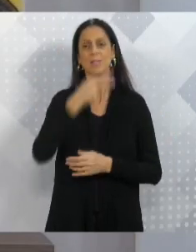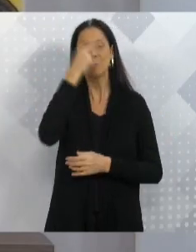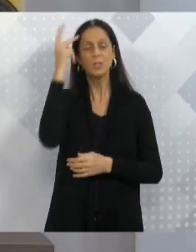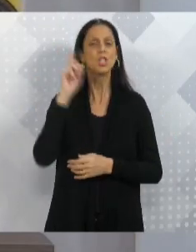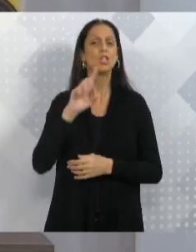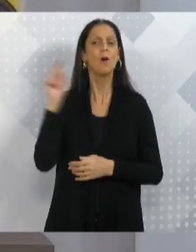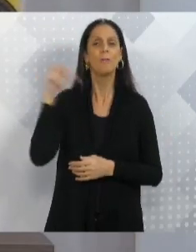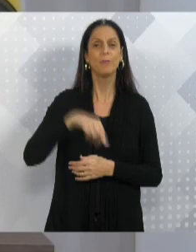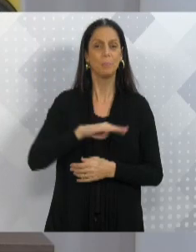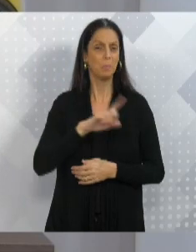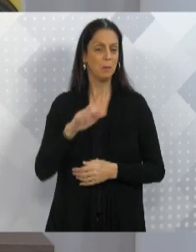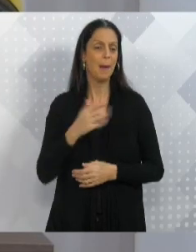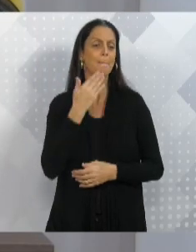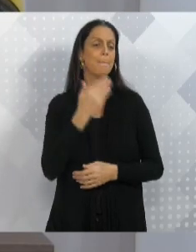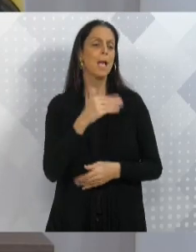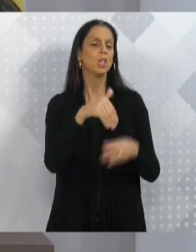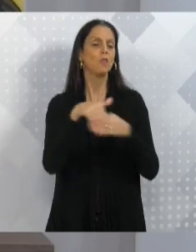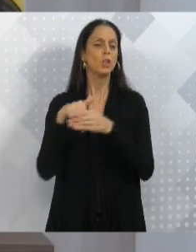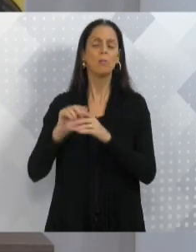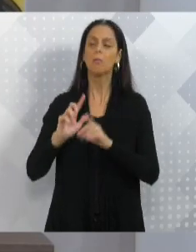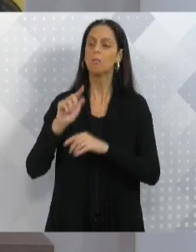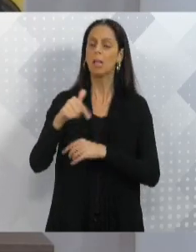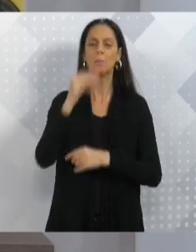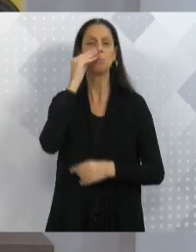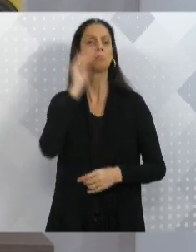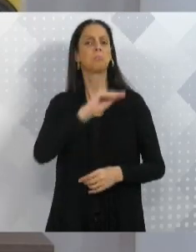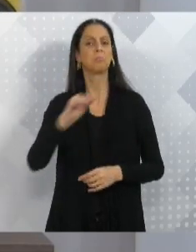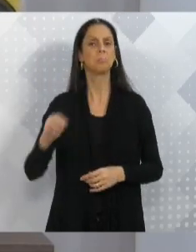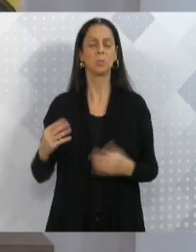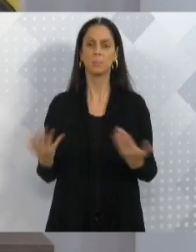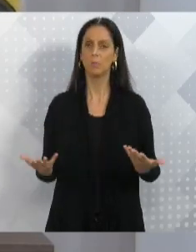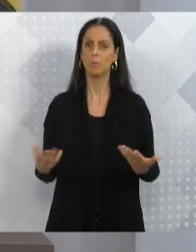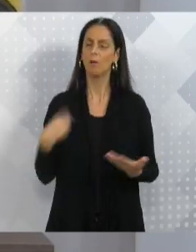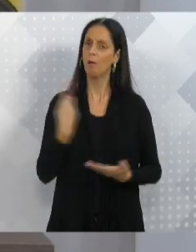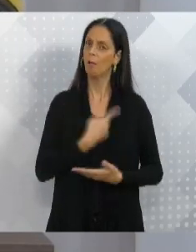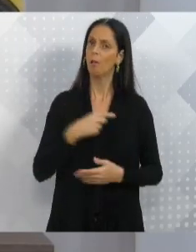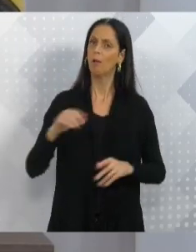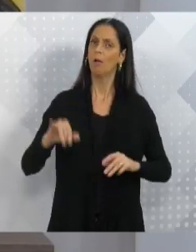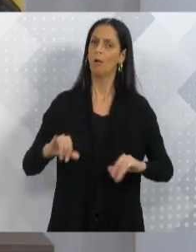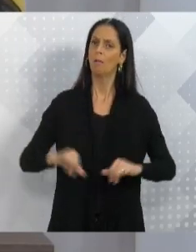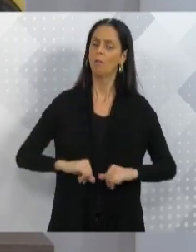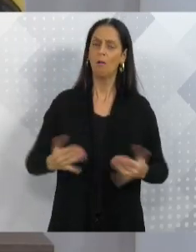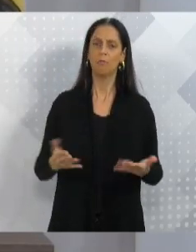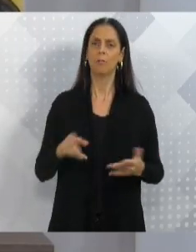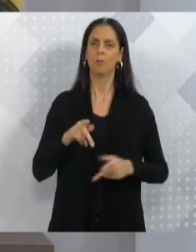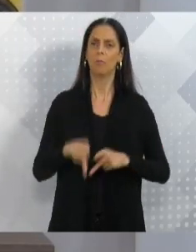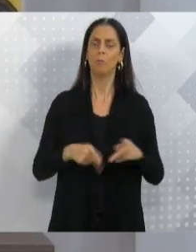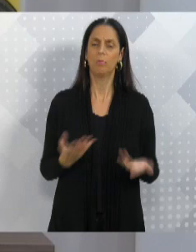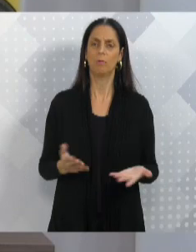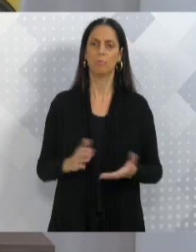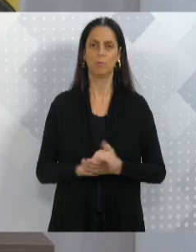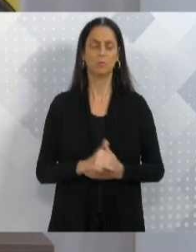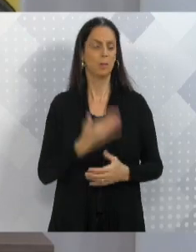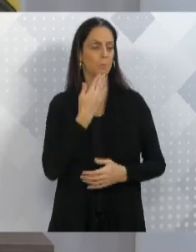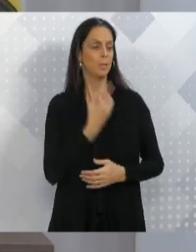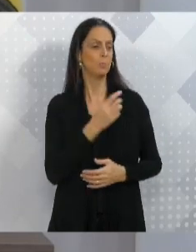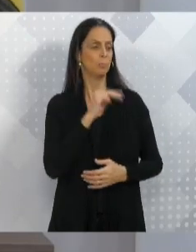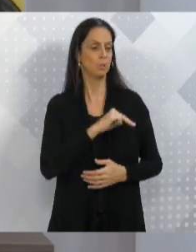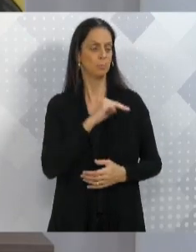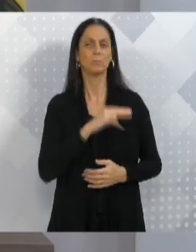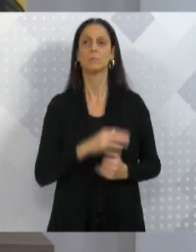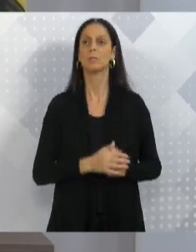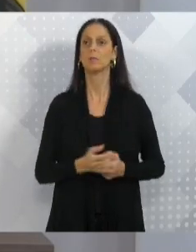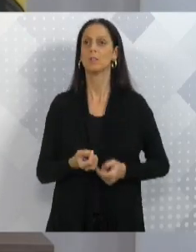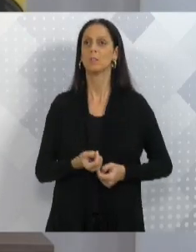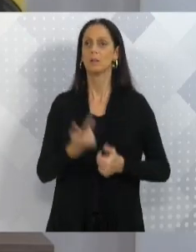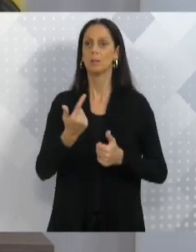voto. E depois o povo blumenauense fica aí à mercê dessas situações. Só mais um minuto para concluir a relevância, presidente. Foi com 40